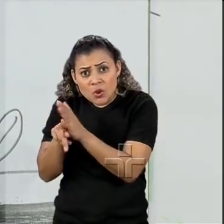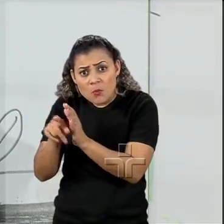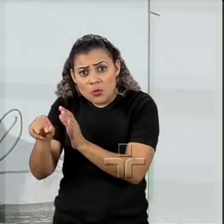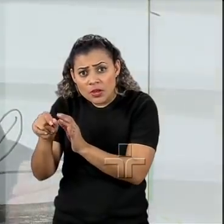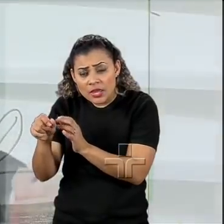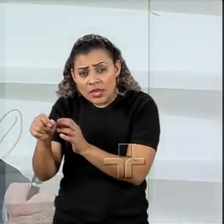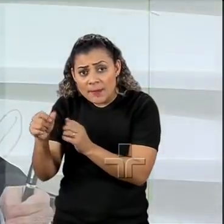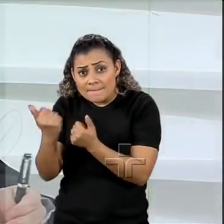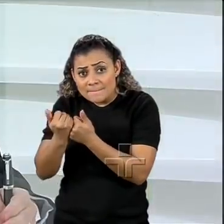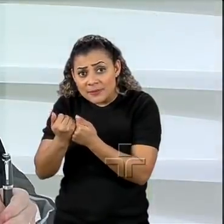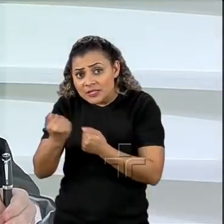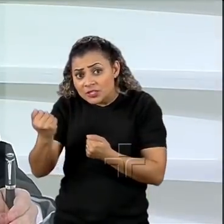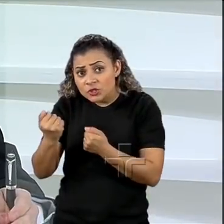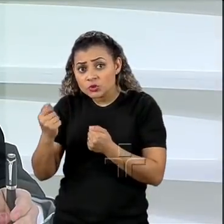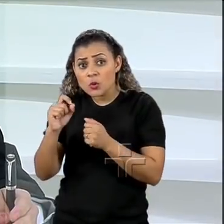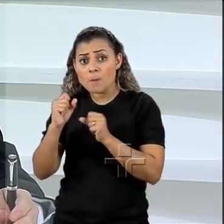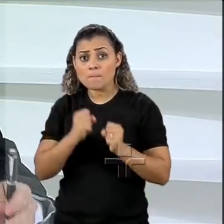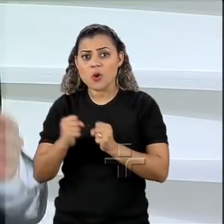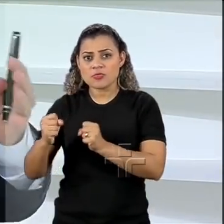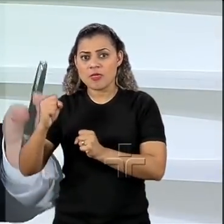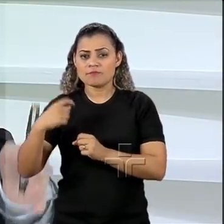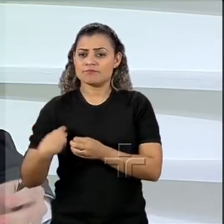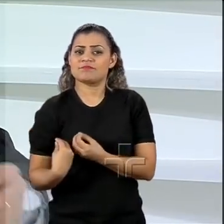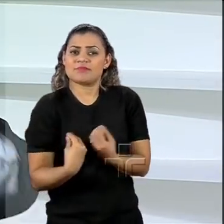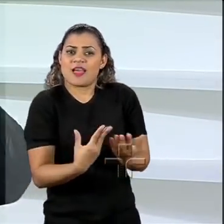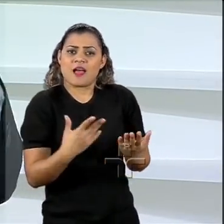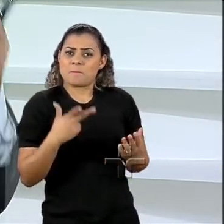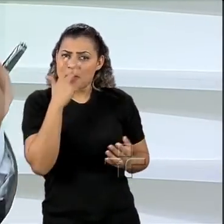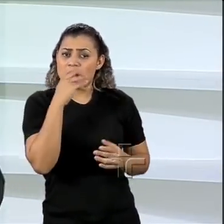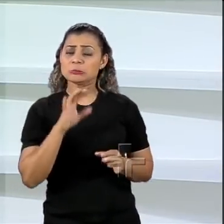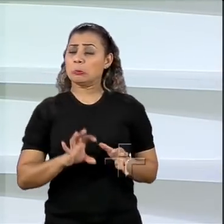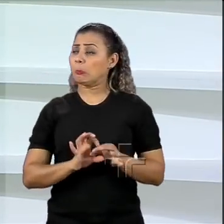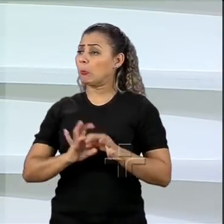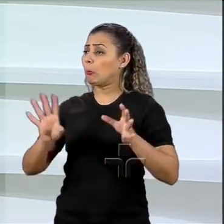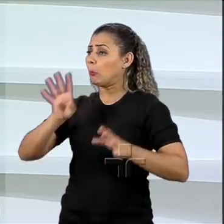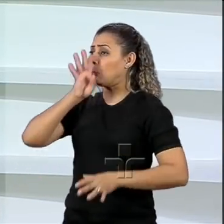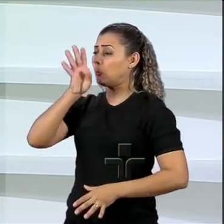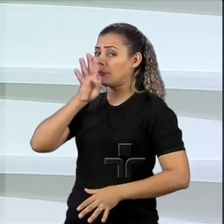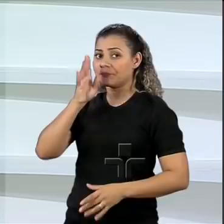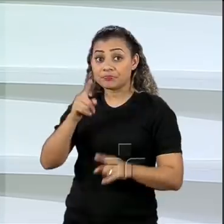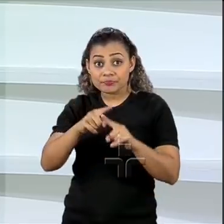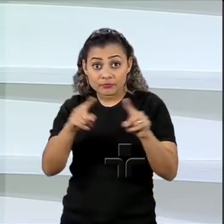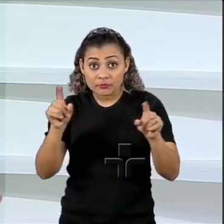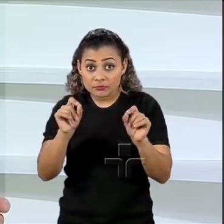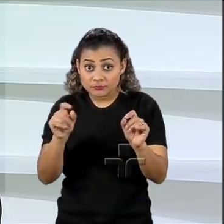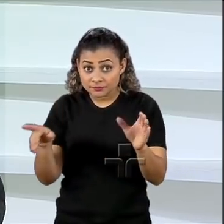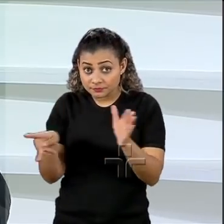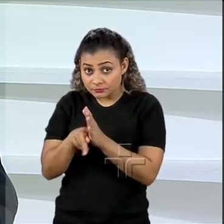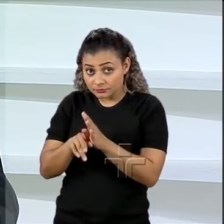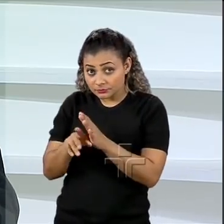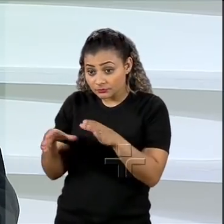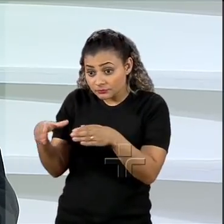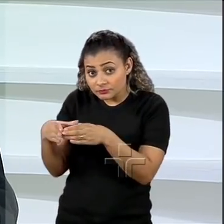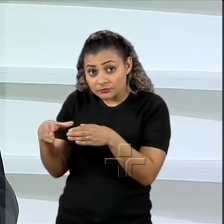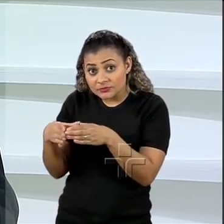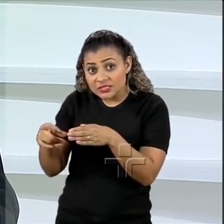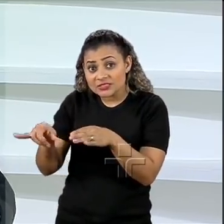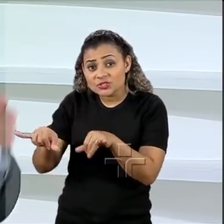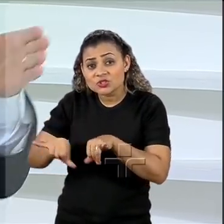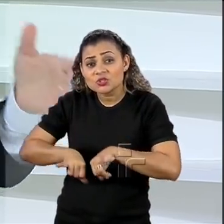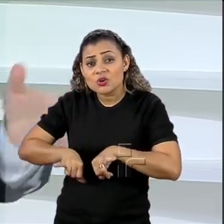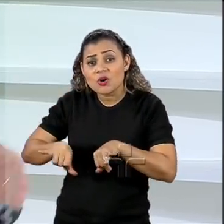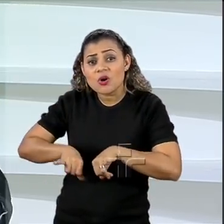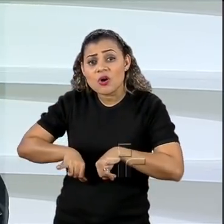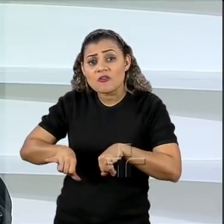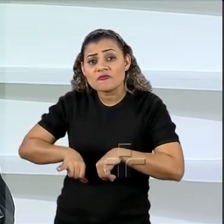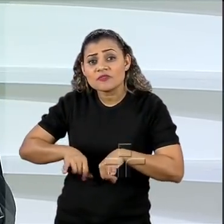ministros individualmente muito poder, mas ao colegiado, ao plenário, como instituição, sofre com essa dinâmica